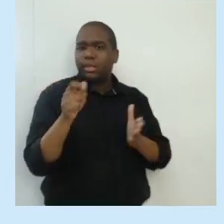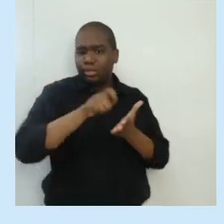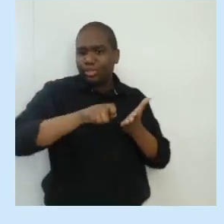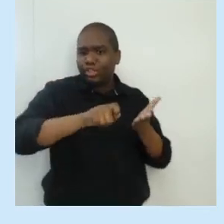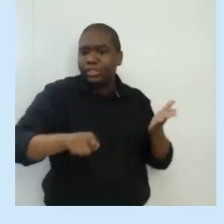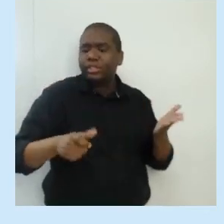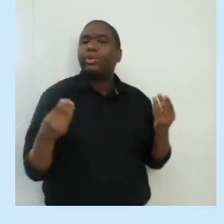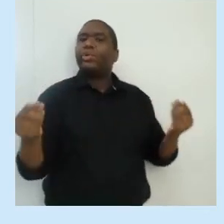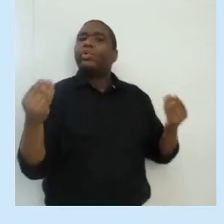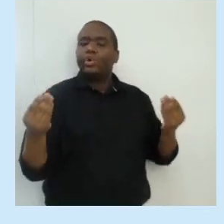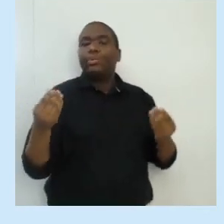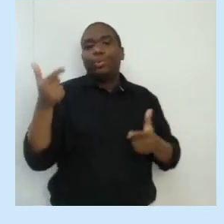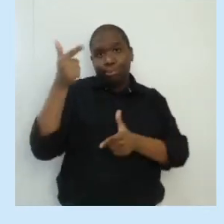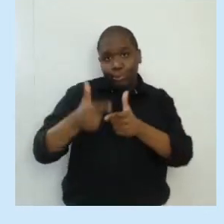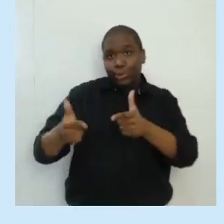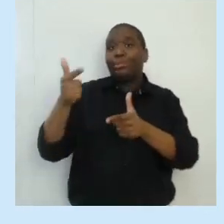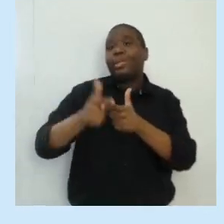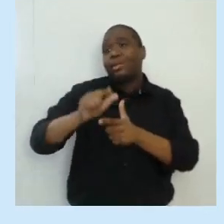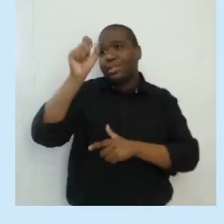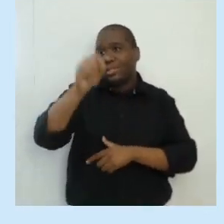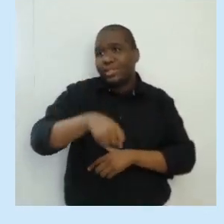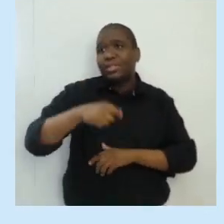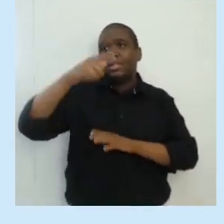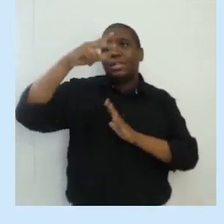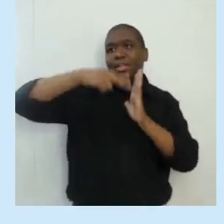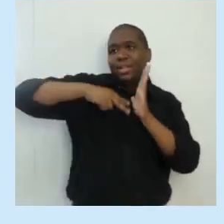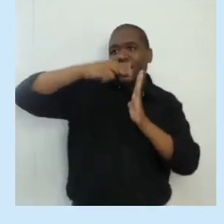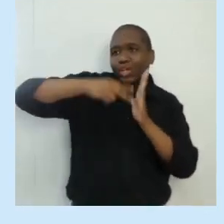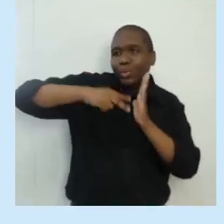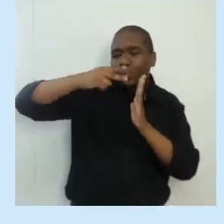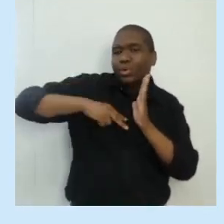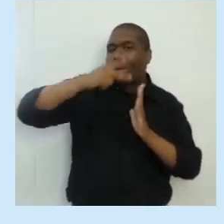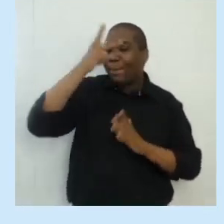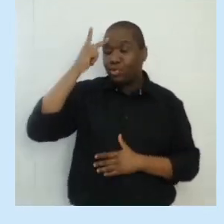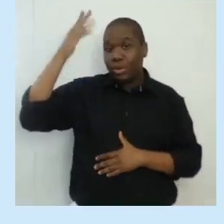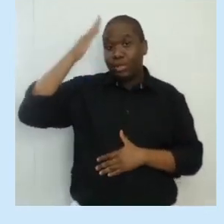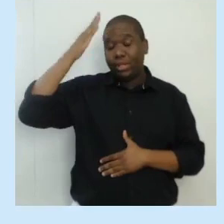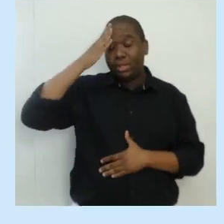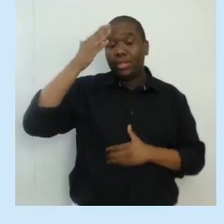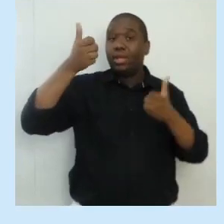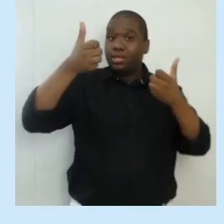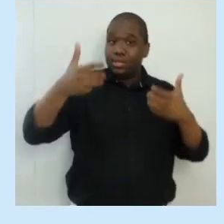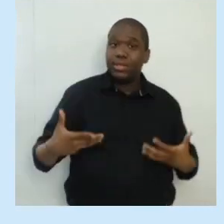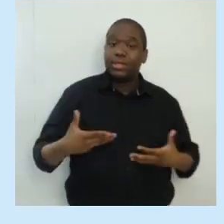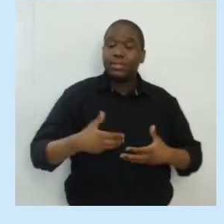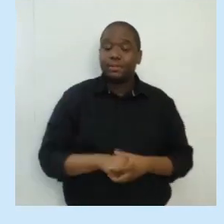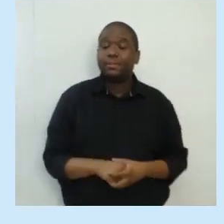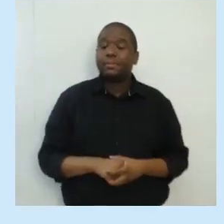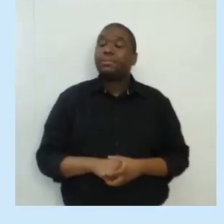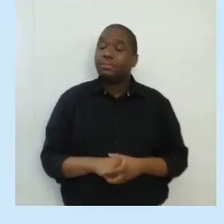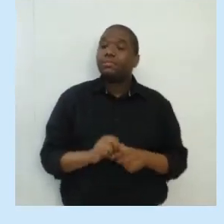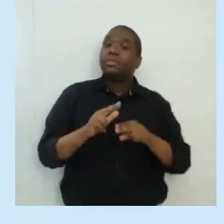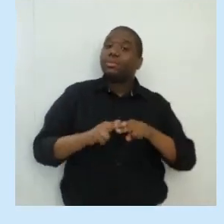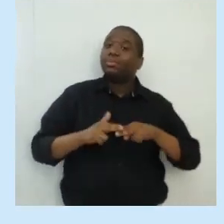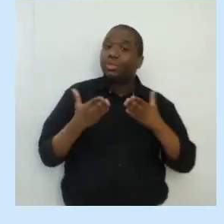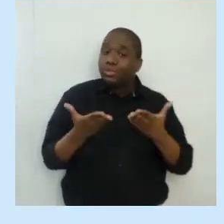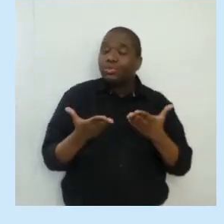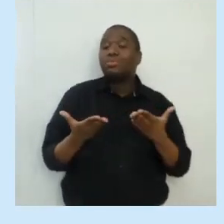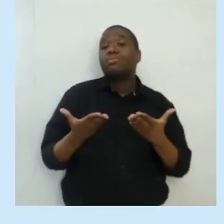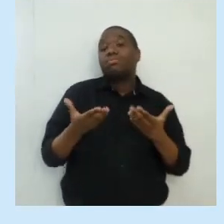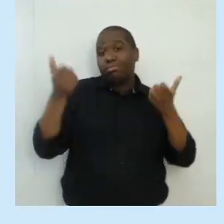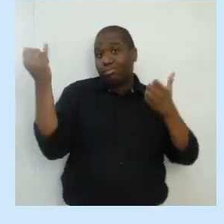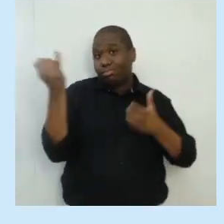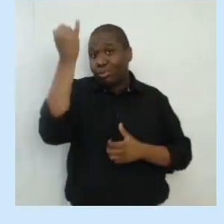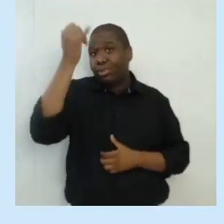acaba comprometendo sim a leitura e a compreensão daquilo que está sendo dito. Por isso que é tão importante que a gente tenha